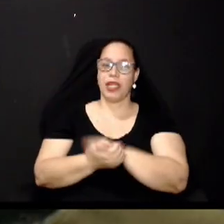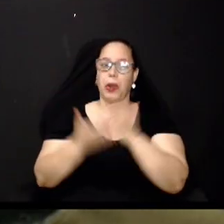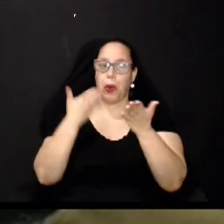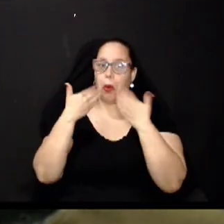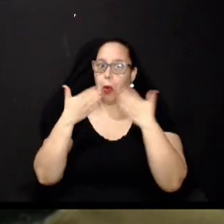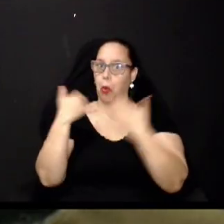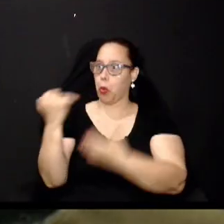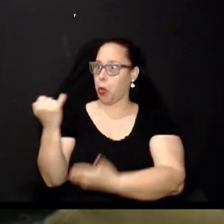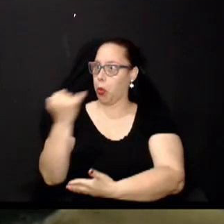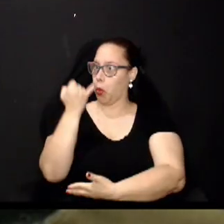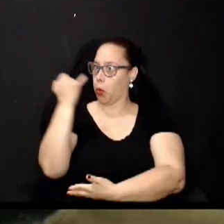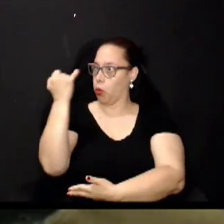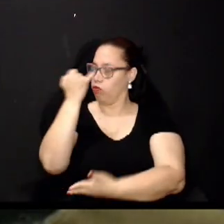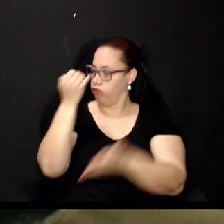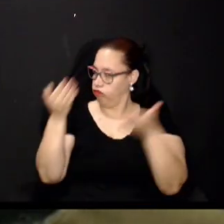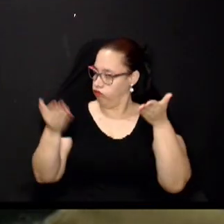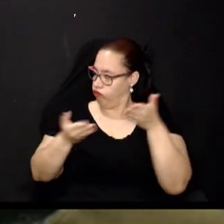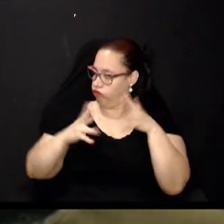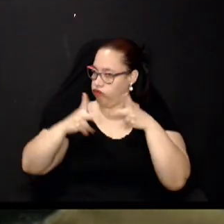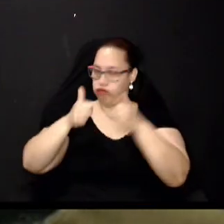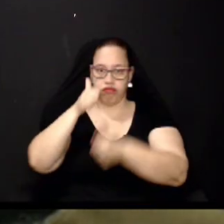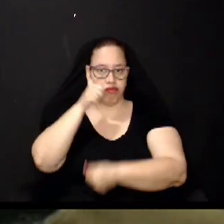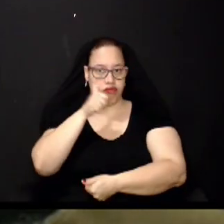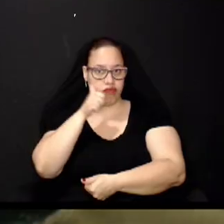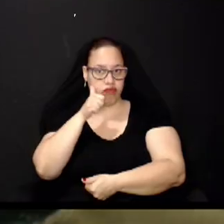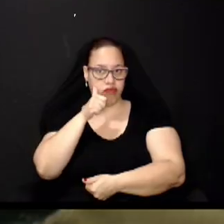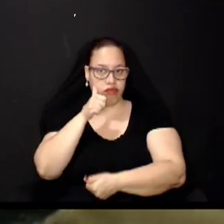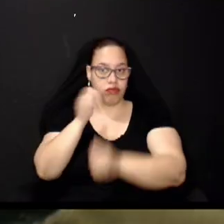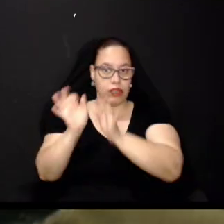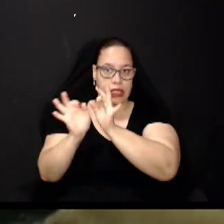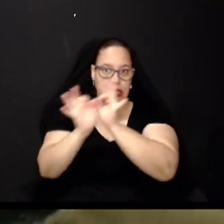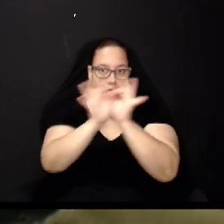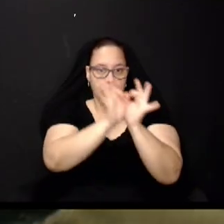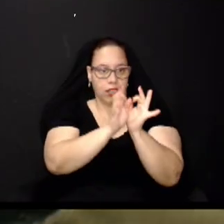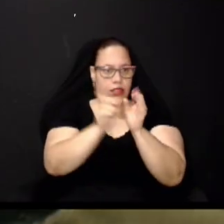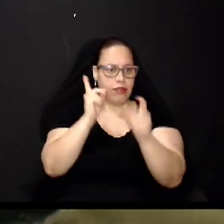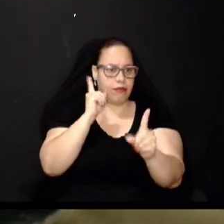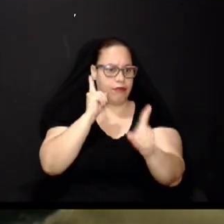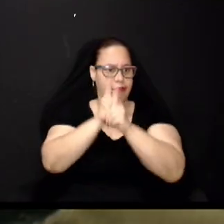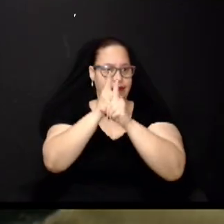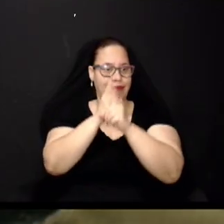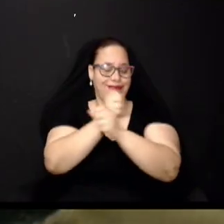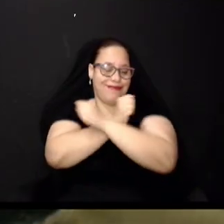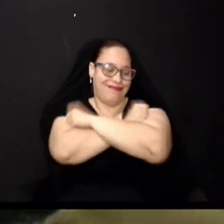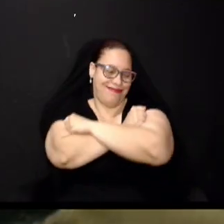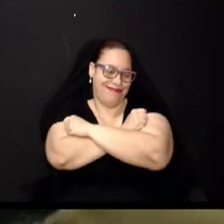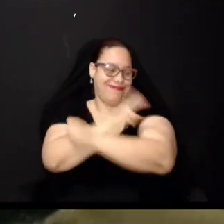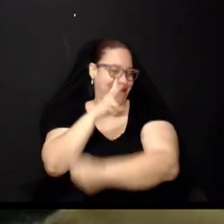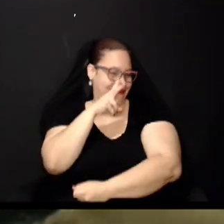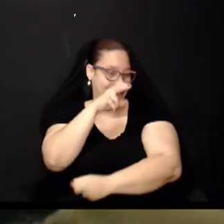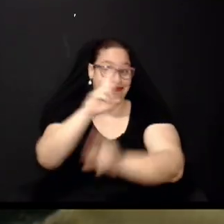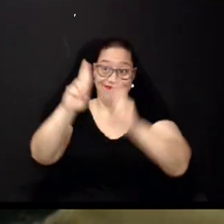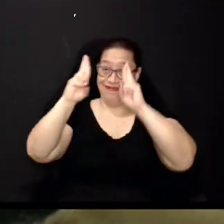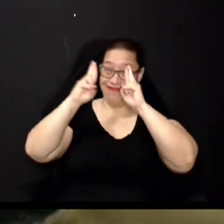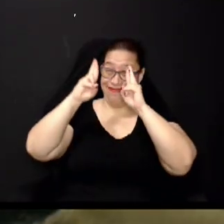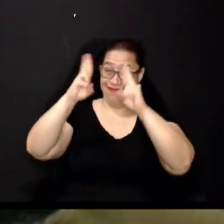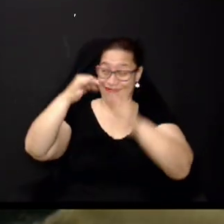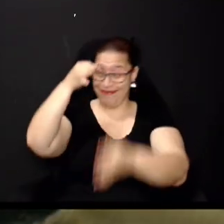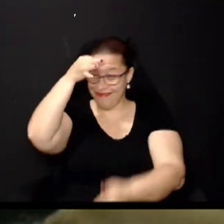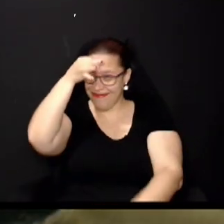importante de hoje. Então, para todas as mulheres que estão no processo de se reencontrar, meu abraço, minha torcida e a certeza de que